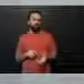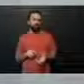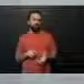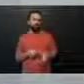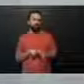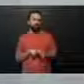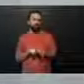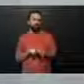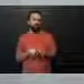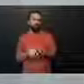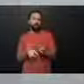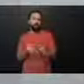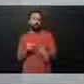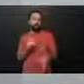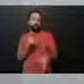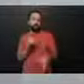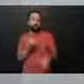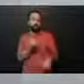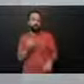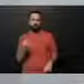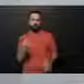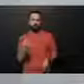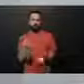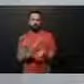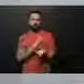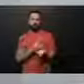novamente, refaça e vai dar tudo certo.